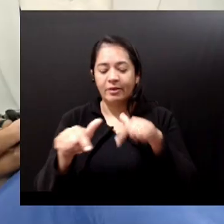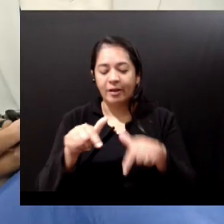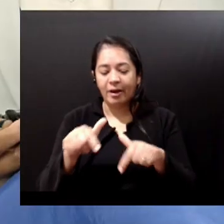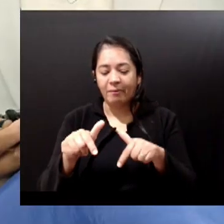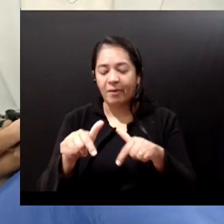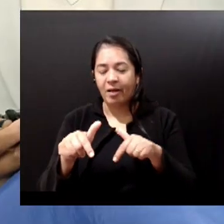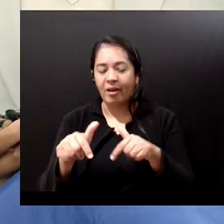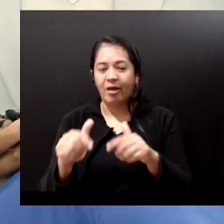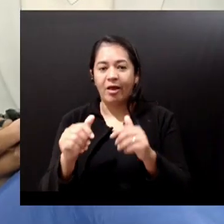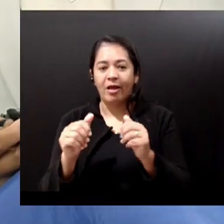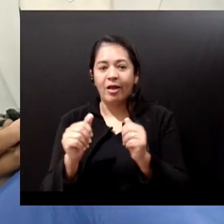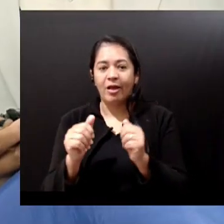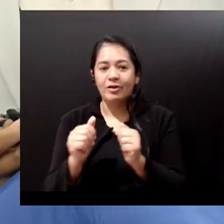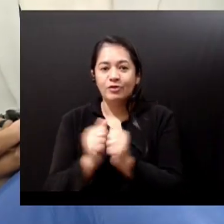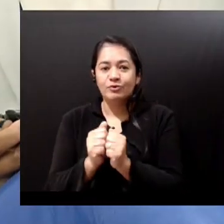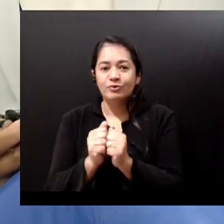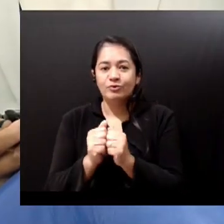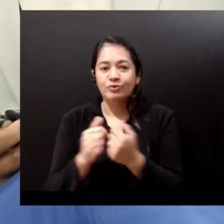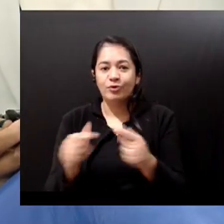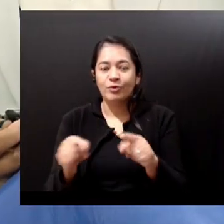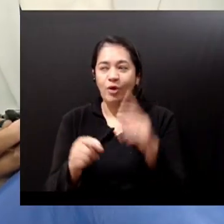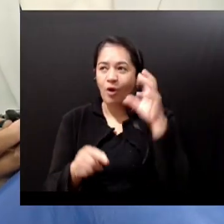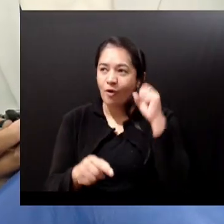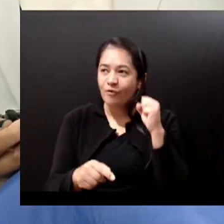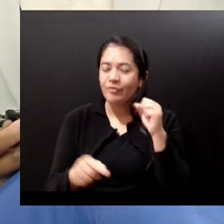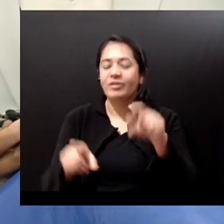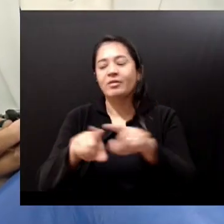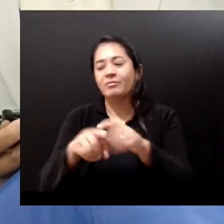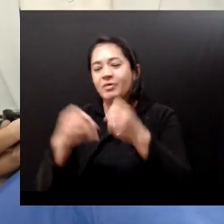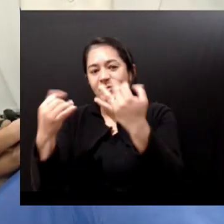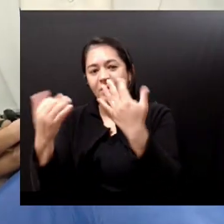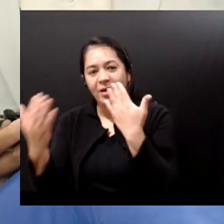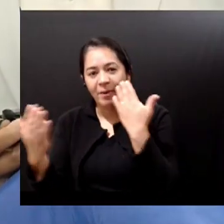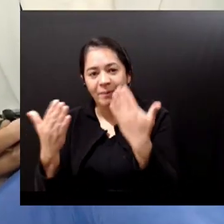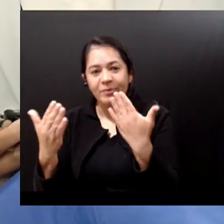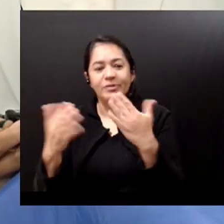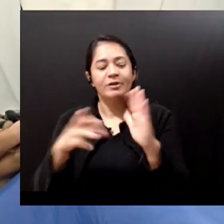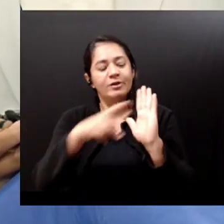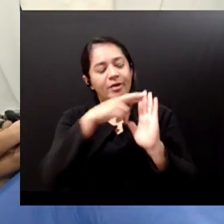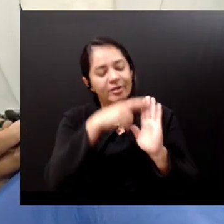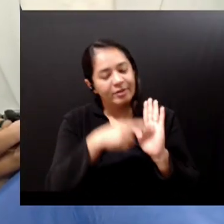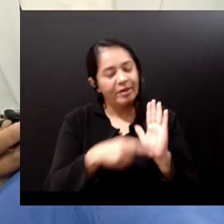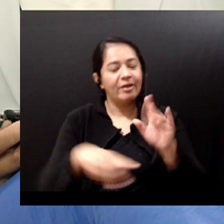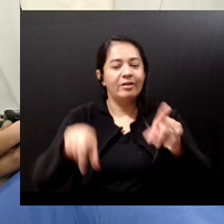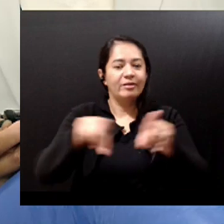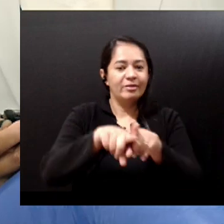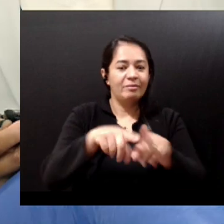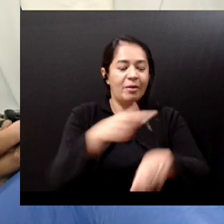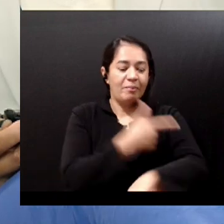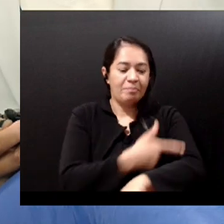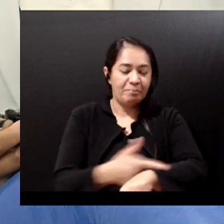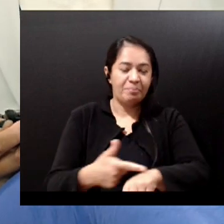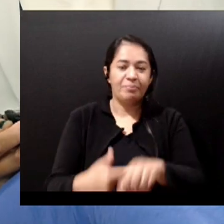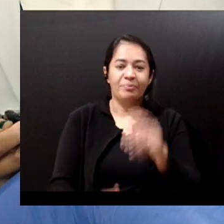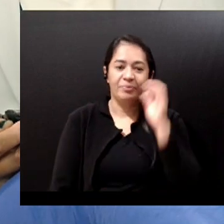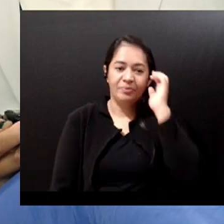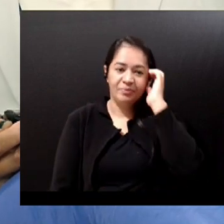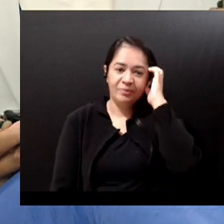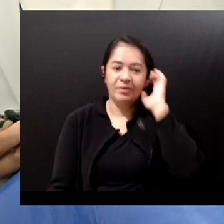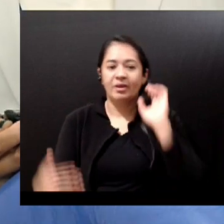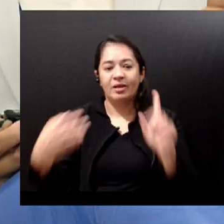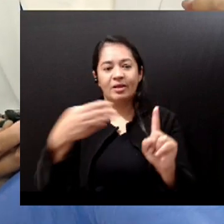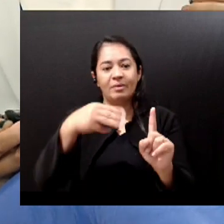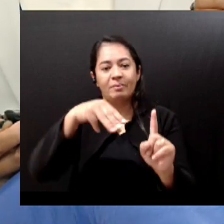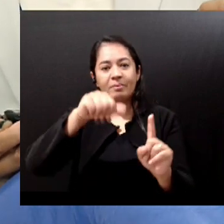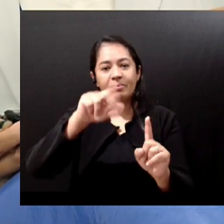corporativos, aí a gente fala da psicologia e também das regras, né, de etiqueta. A Mariana Lopes do Jardim Chapadão.